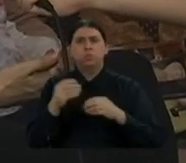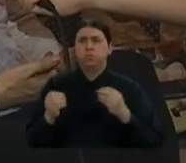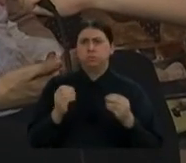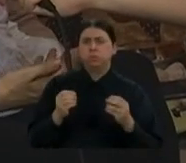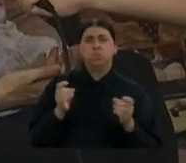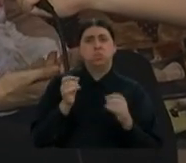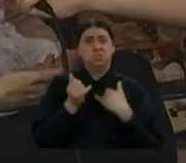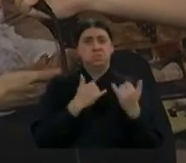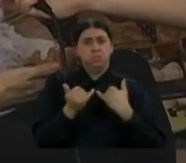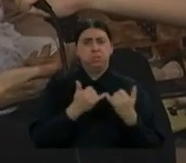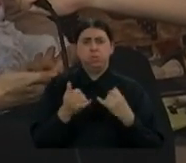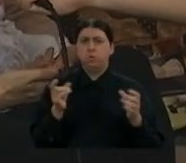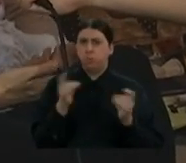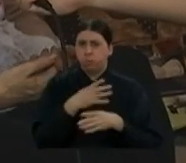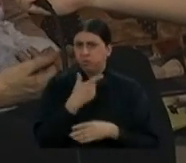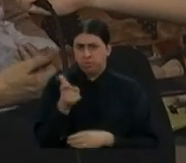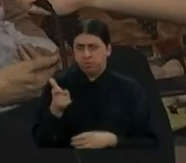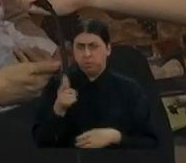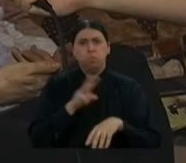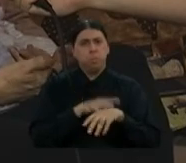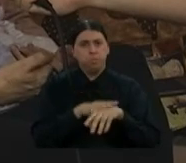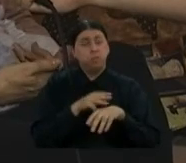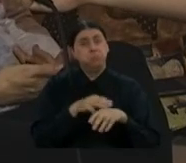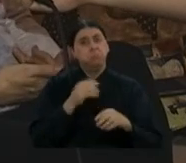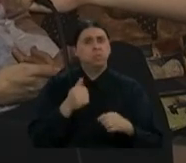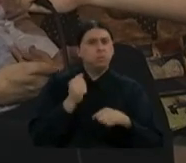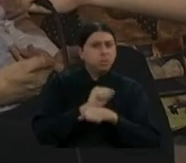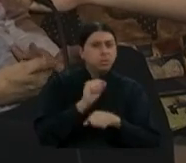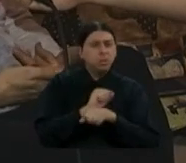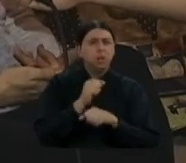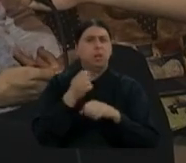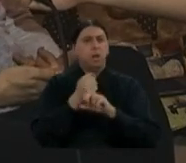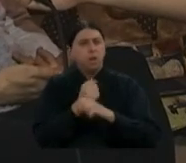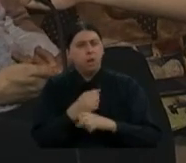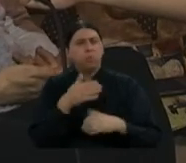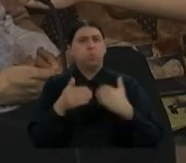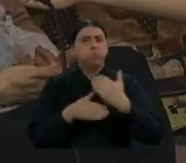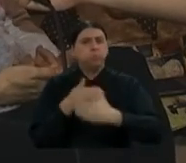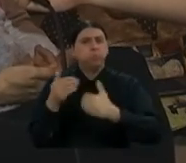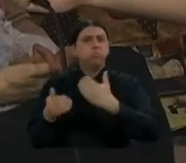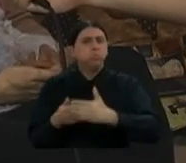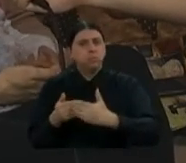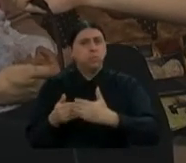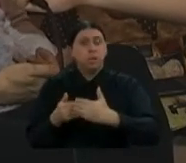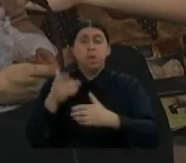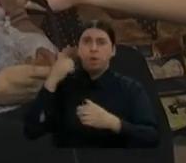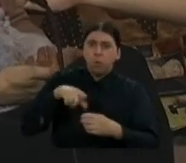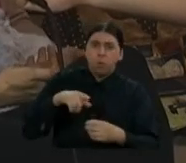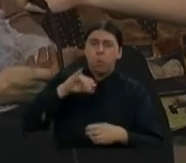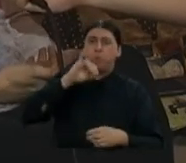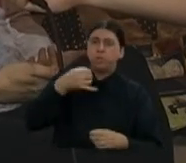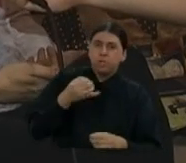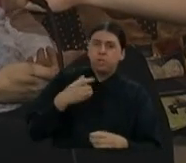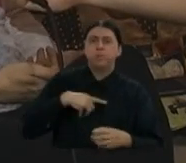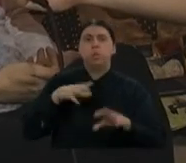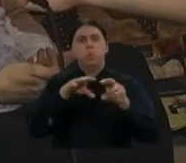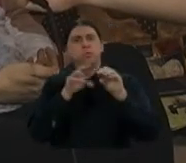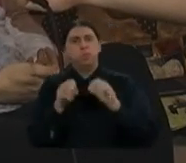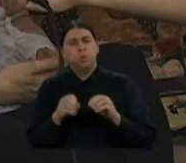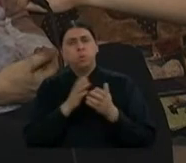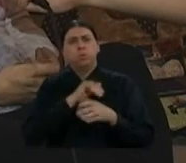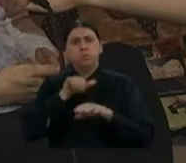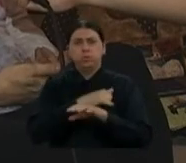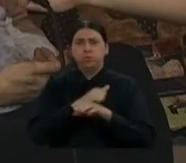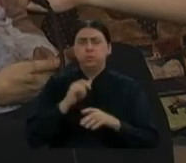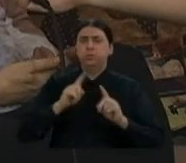no momento pode passar por um segundo momento na segunda ocasião a chance para fazer a adoção mas não vai